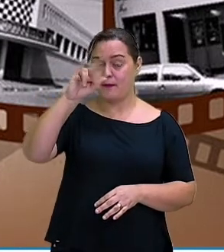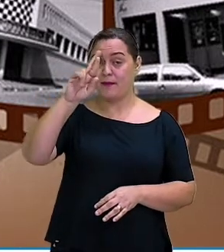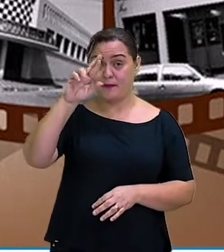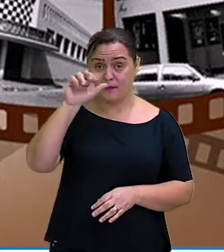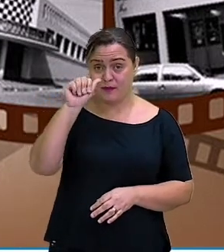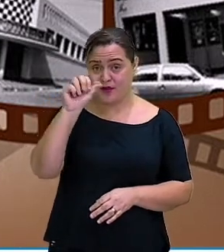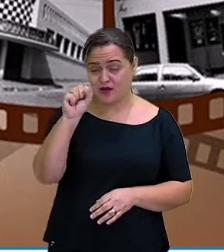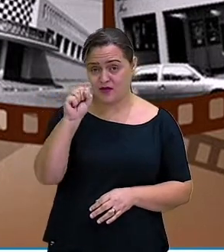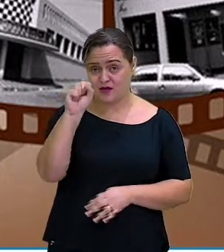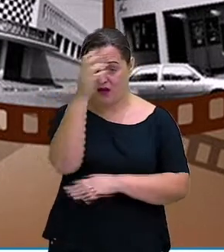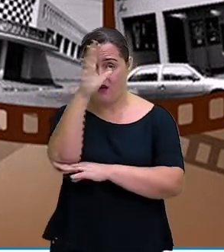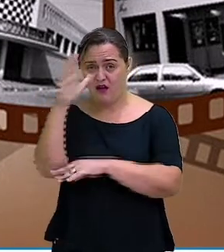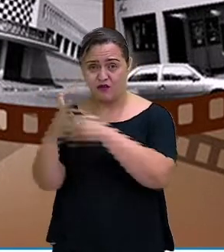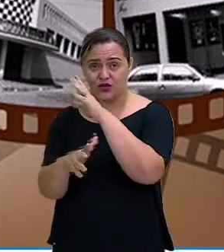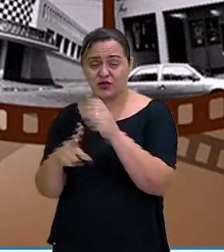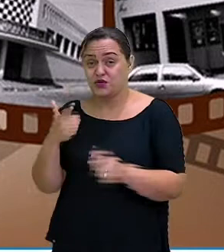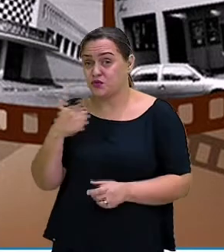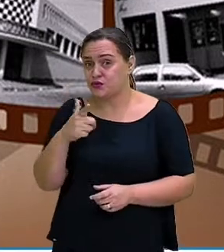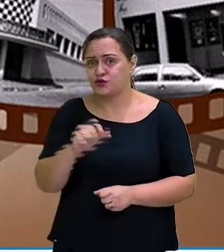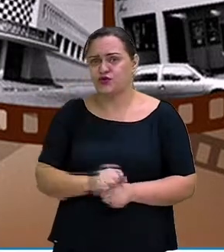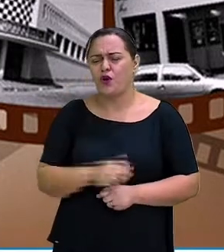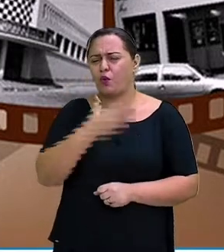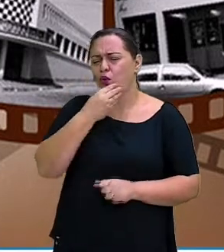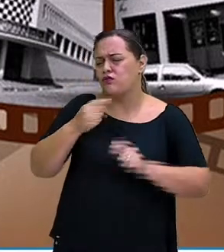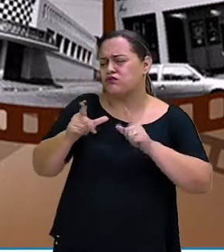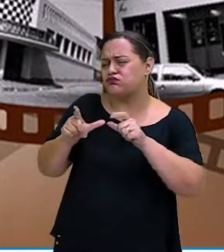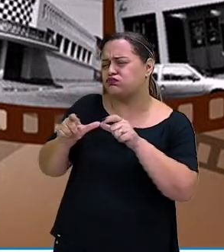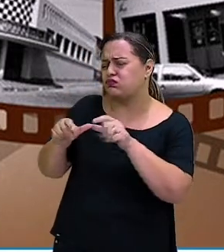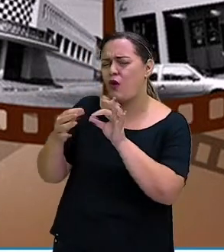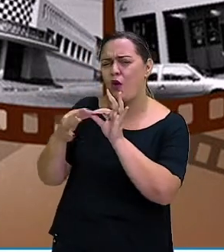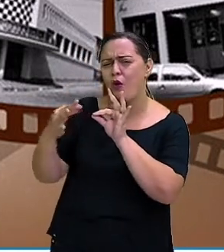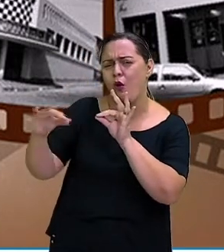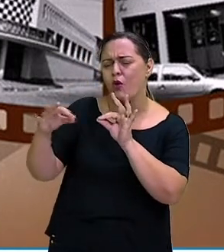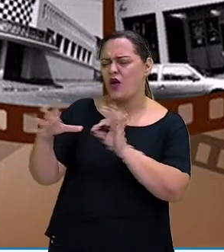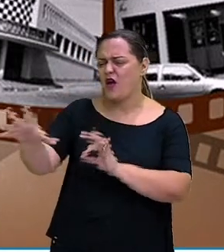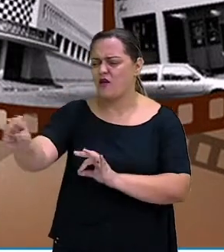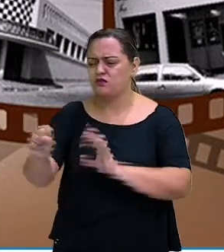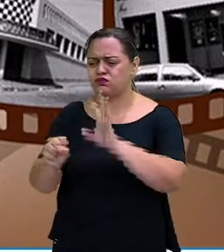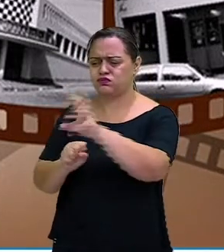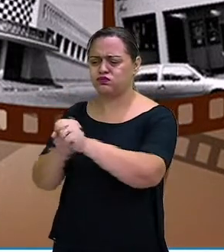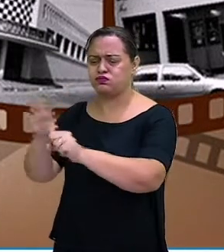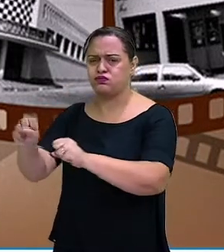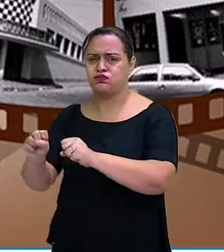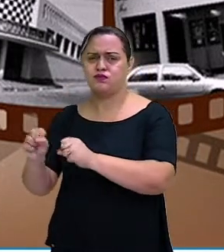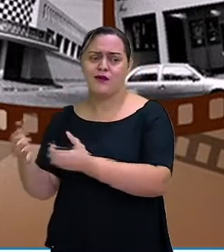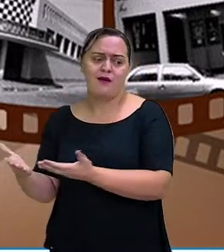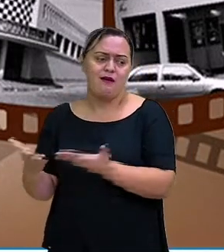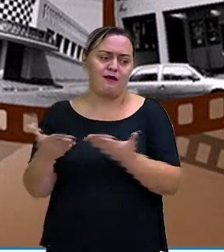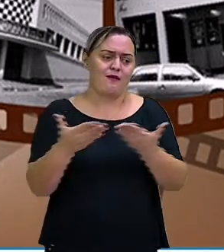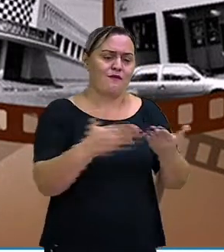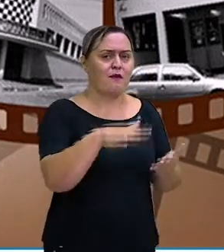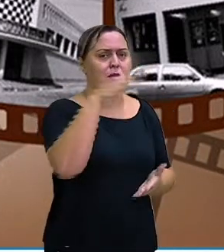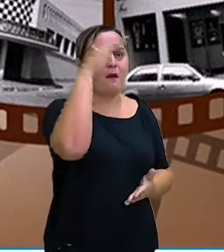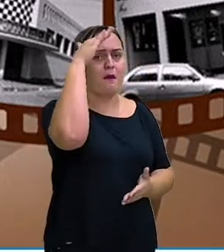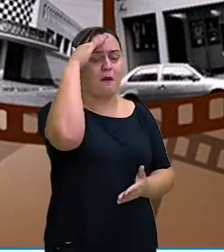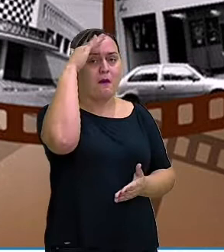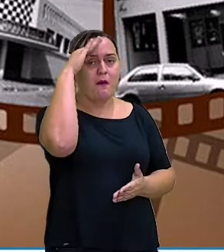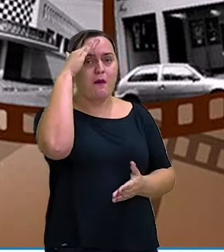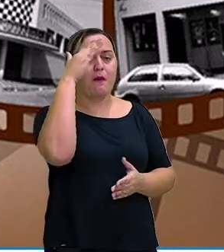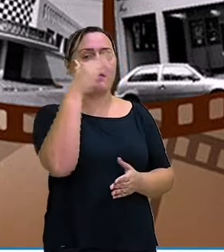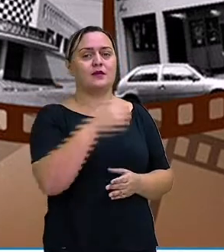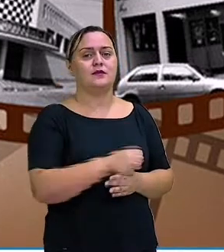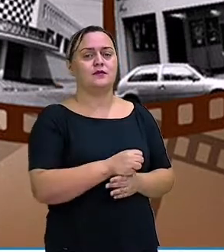encontrá-las, arrancou-as e aprontou no lugar onde queriam as cenas fossem gravadas. Que história, né,